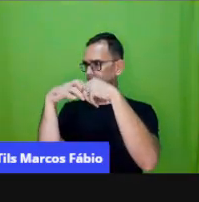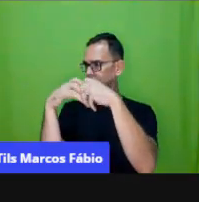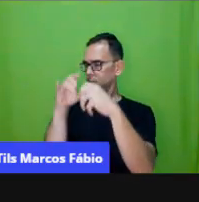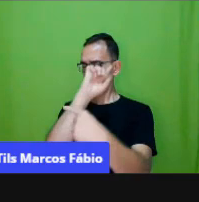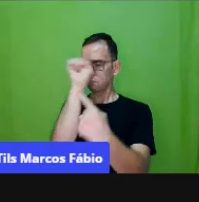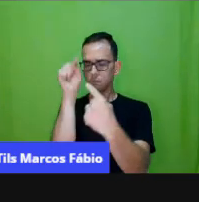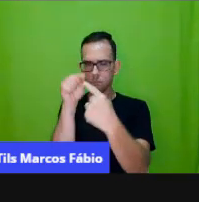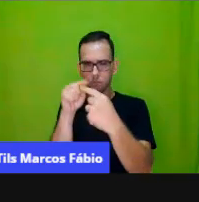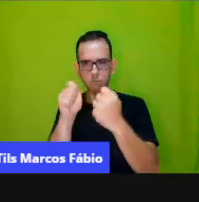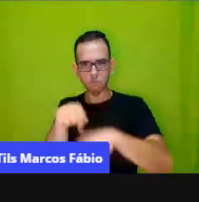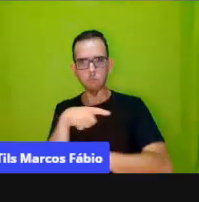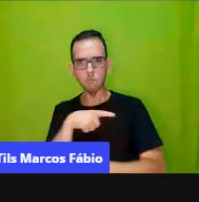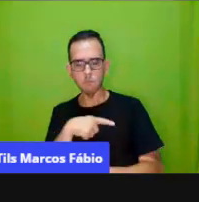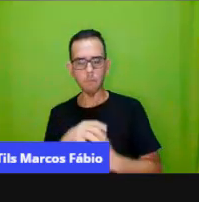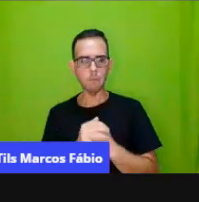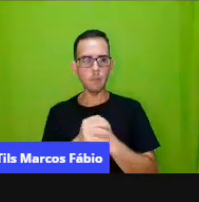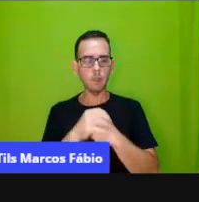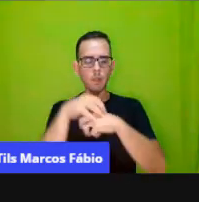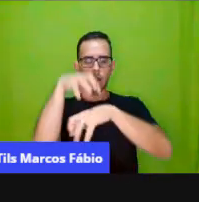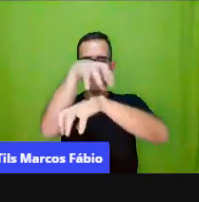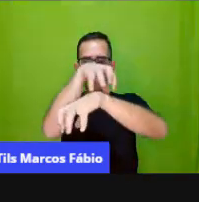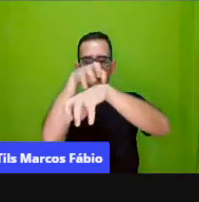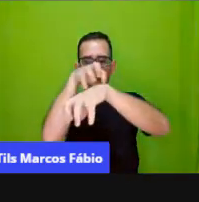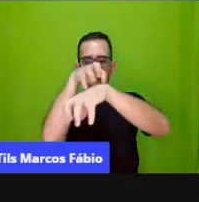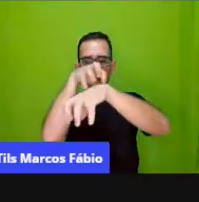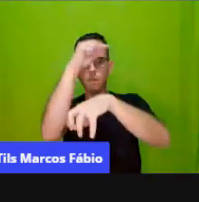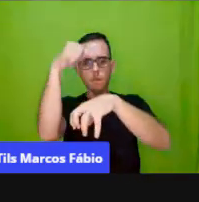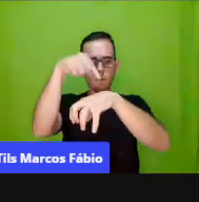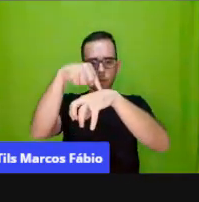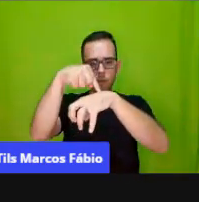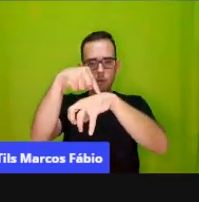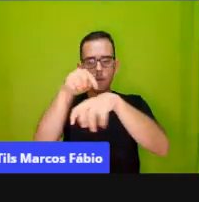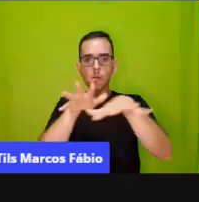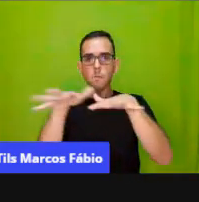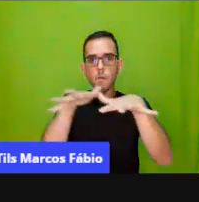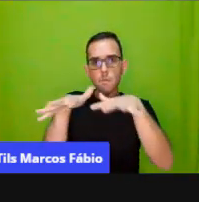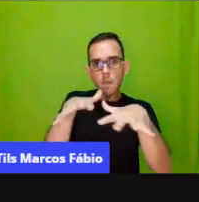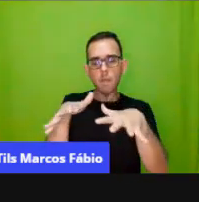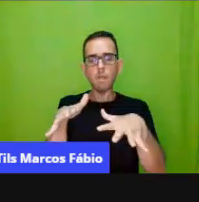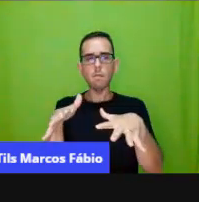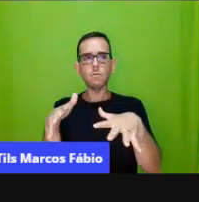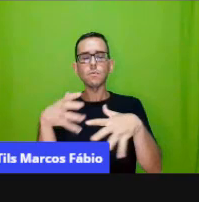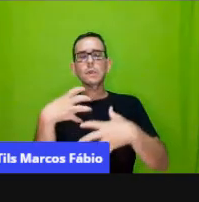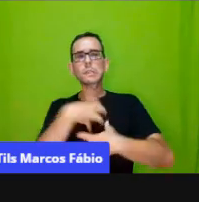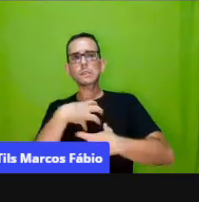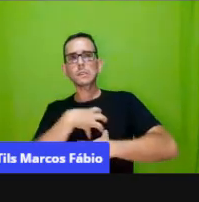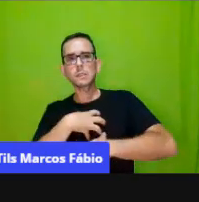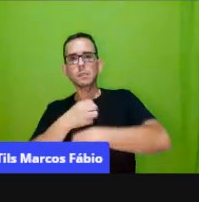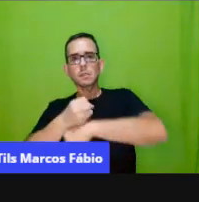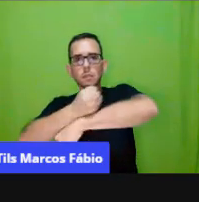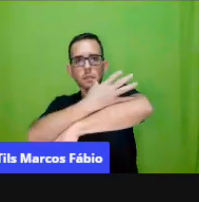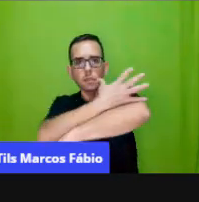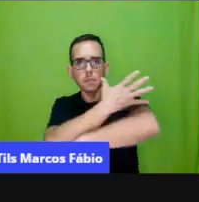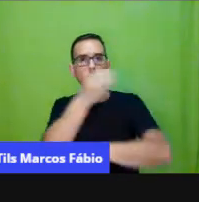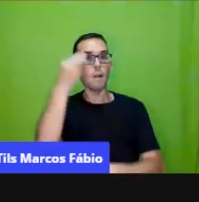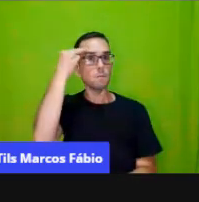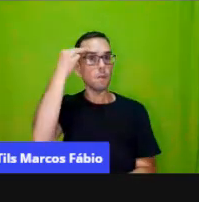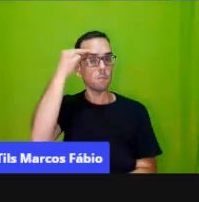central, áreas do cérebro que são ligadas a movimento, a sentimento, a memória,